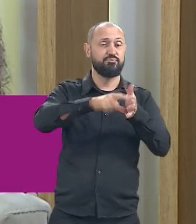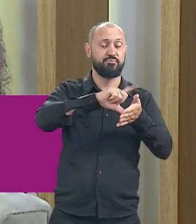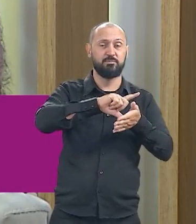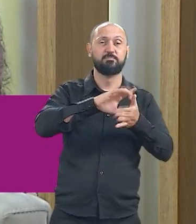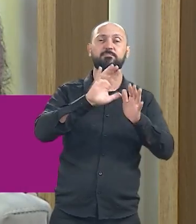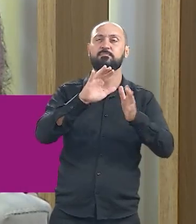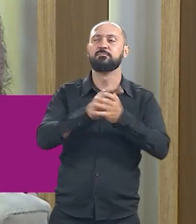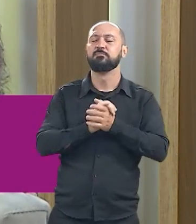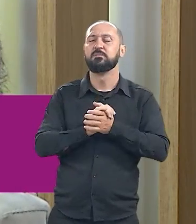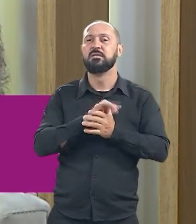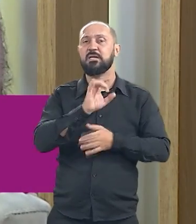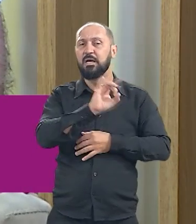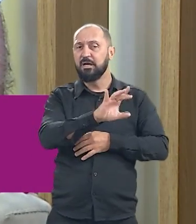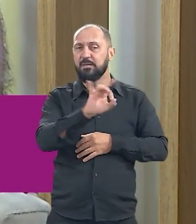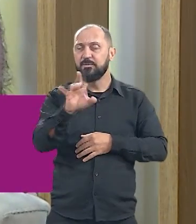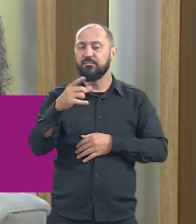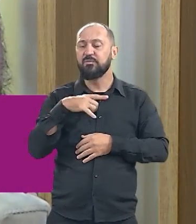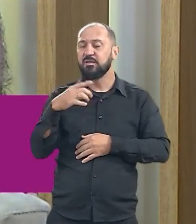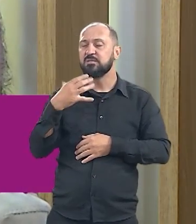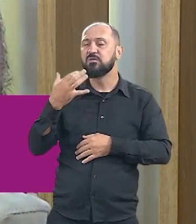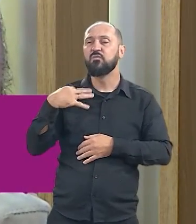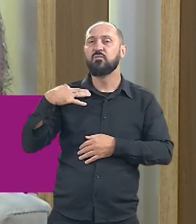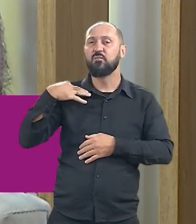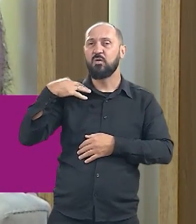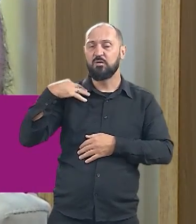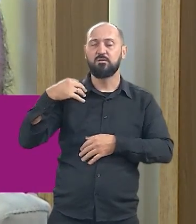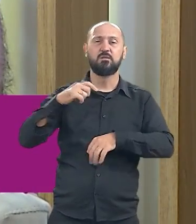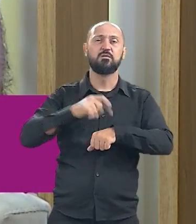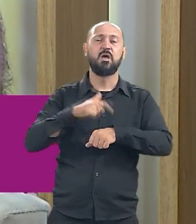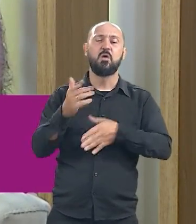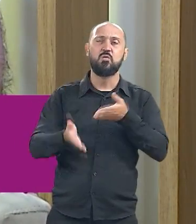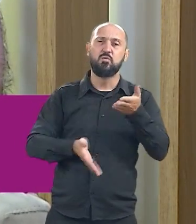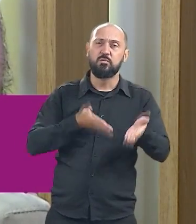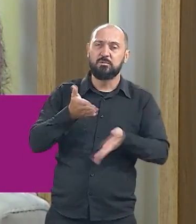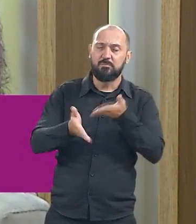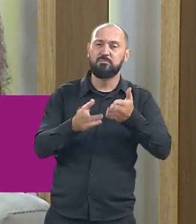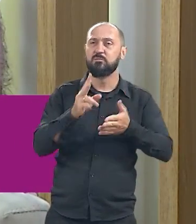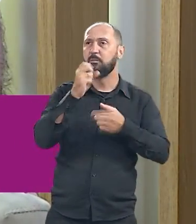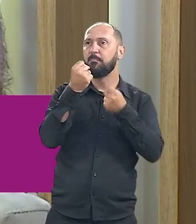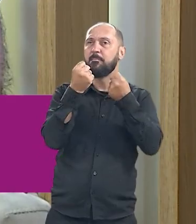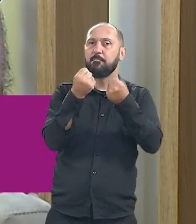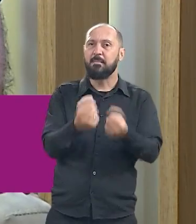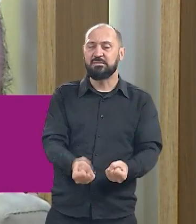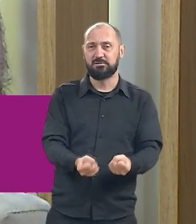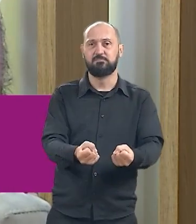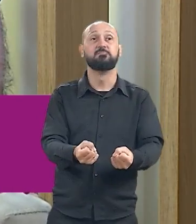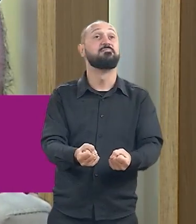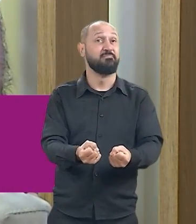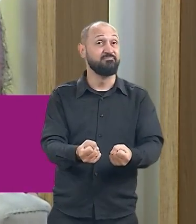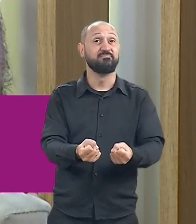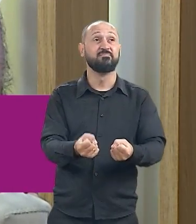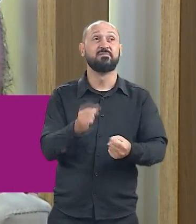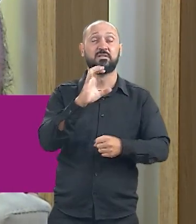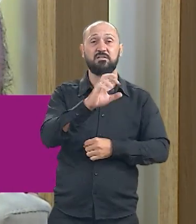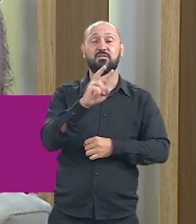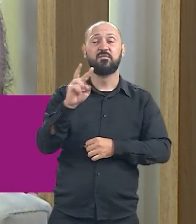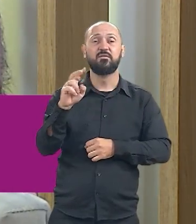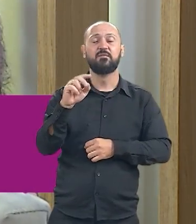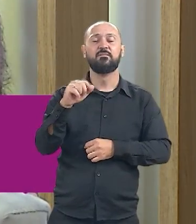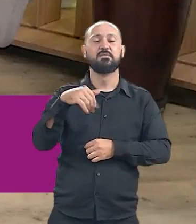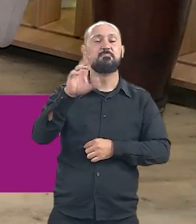um voluntário, ela está num tratamento muito pesado, né? Então o CVV vai ser mais útil para ela,